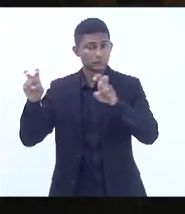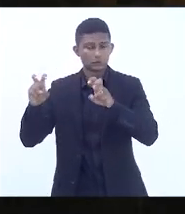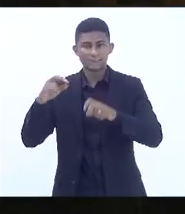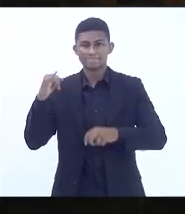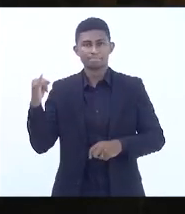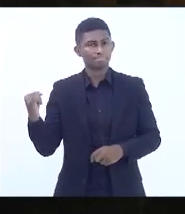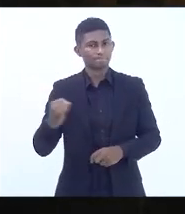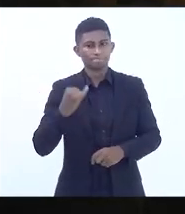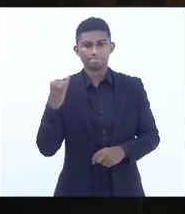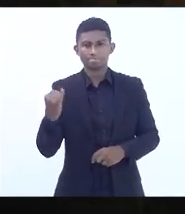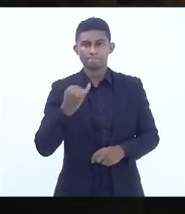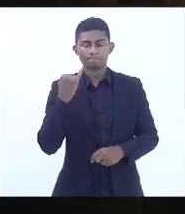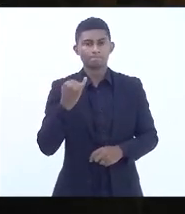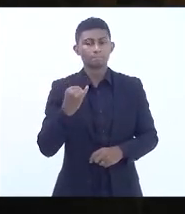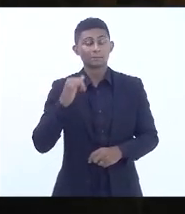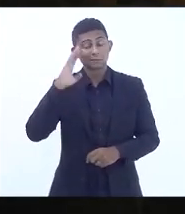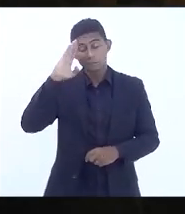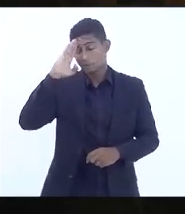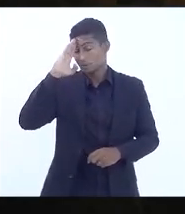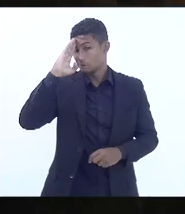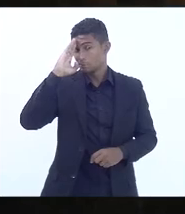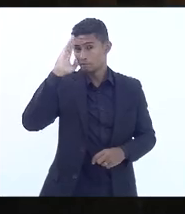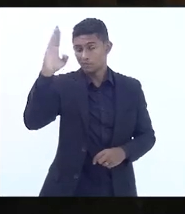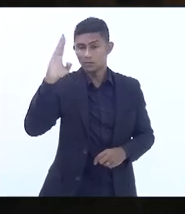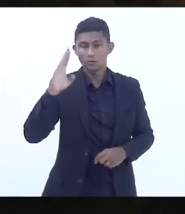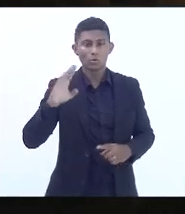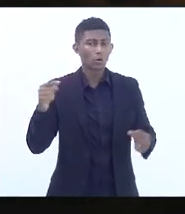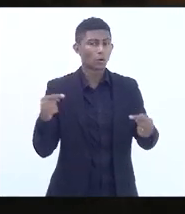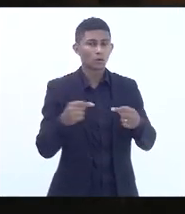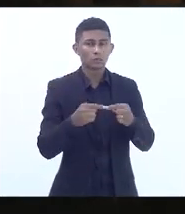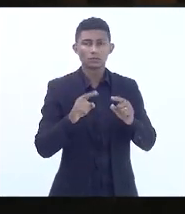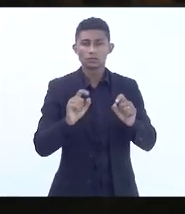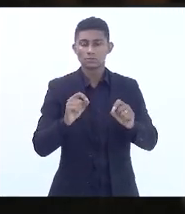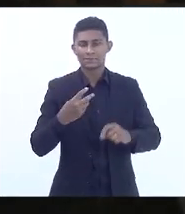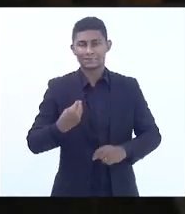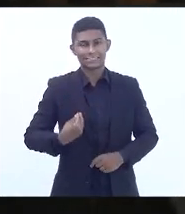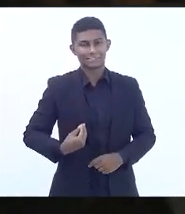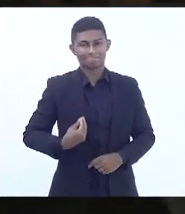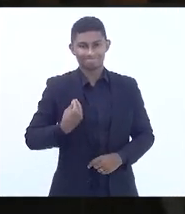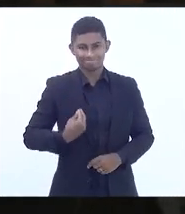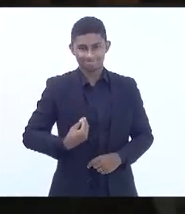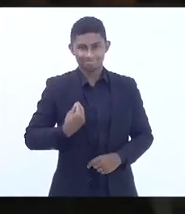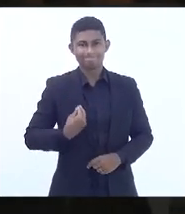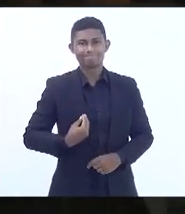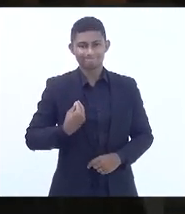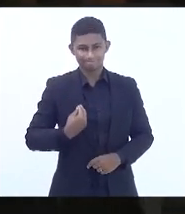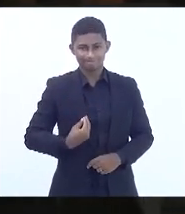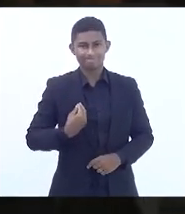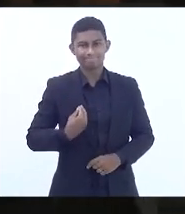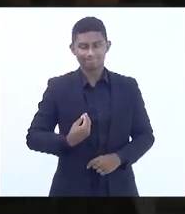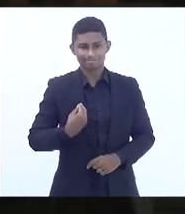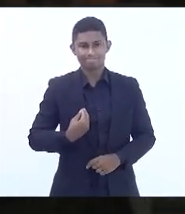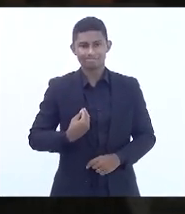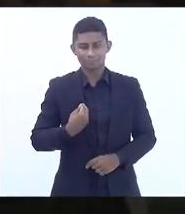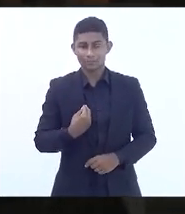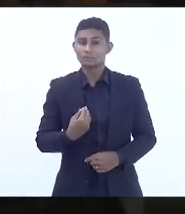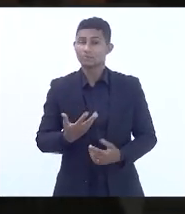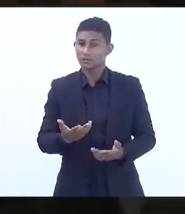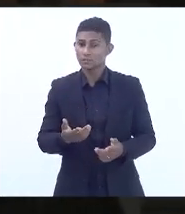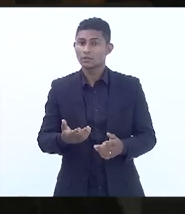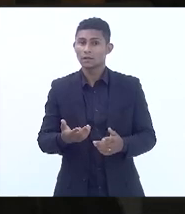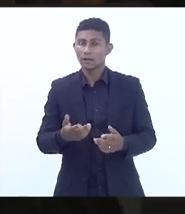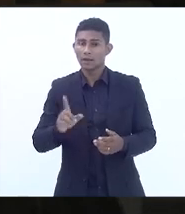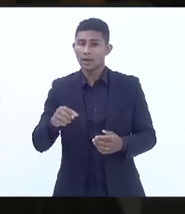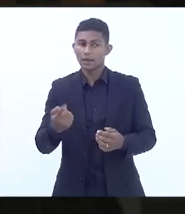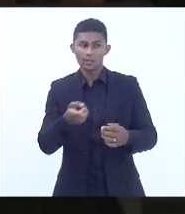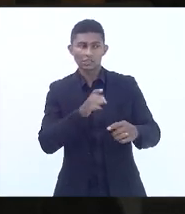respeito à vida do quadro, de determinadas parcelas do quadro funcional